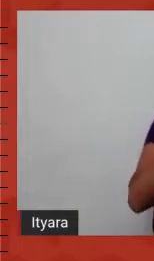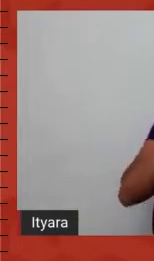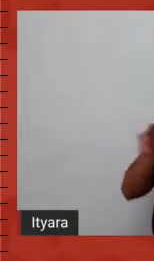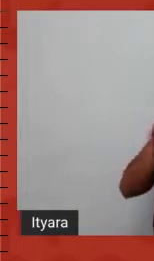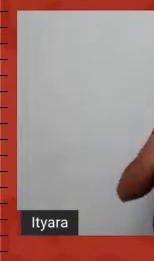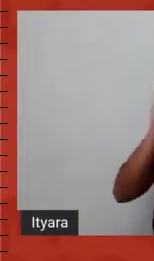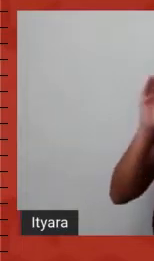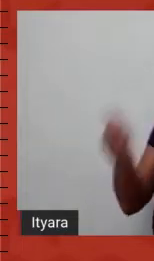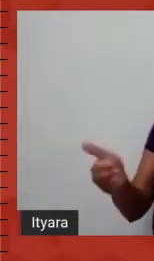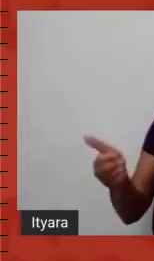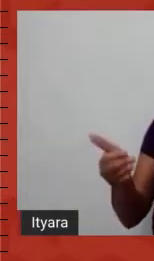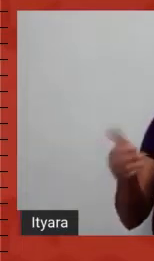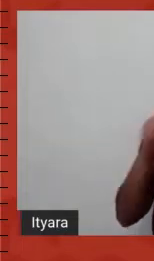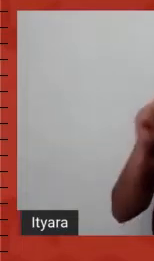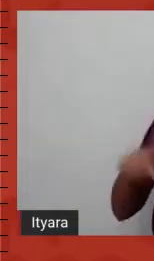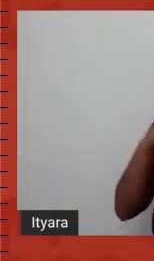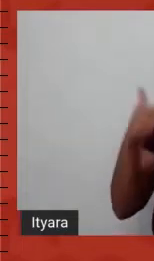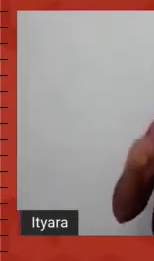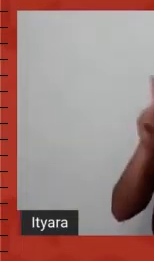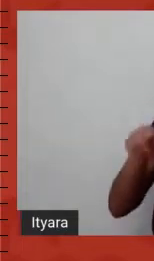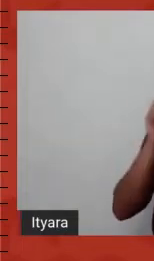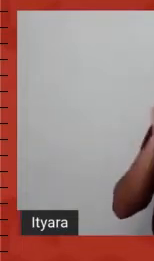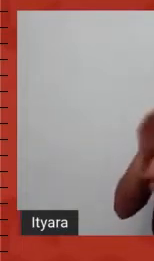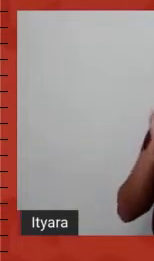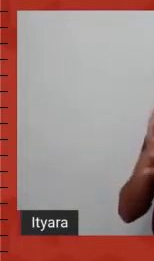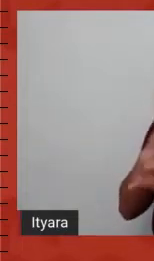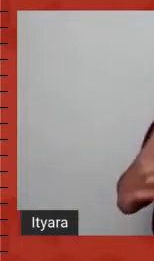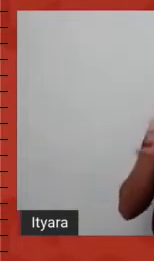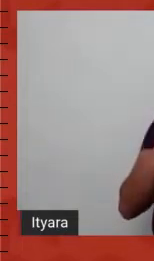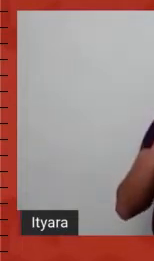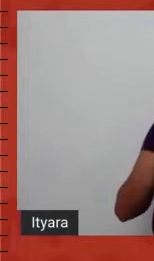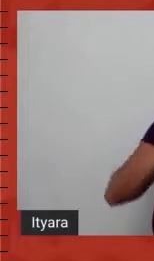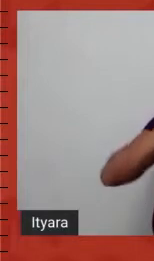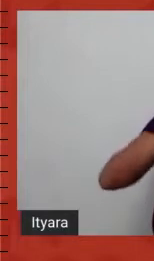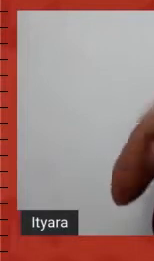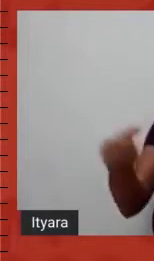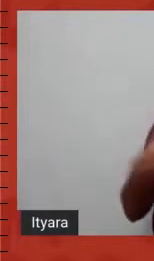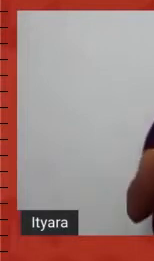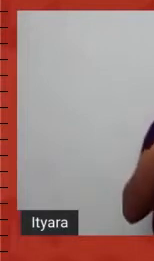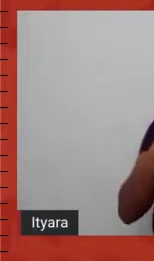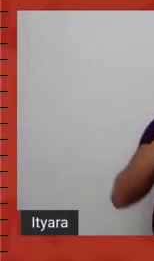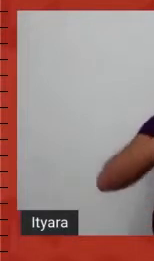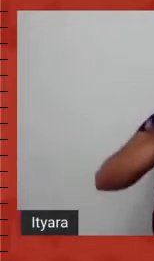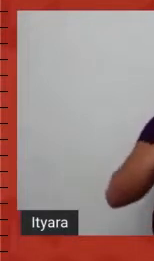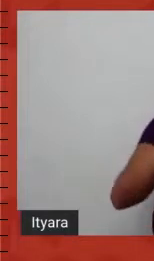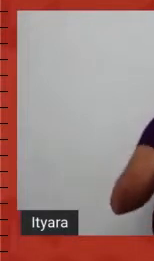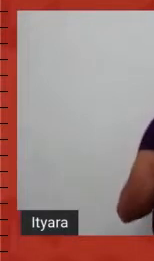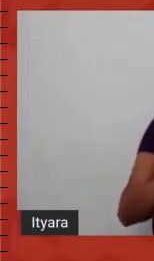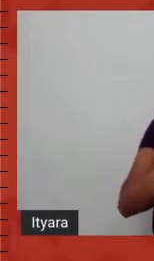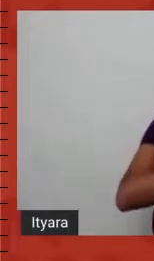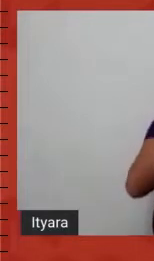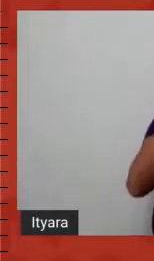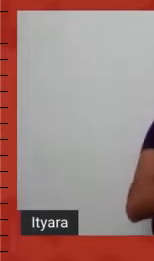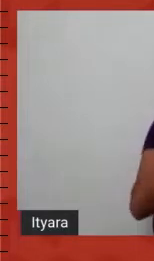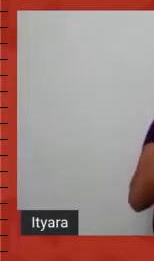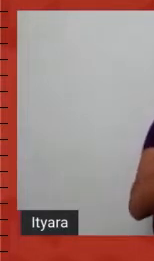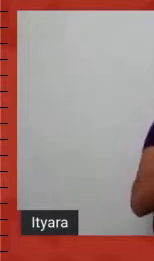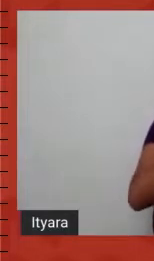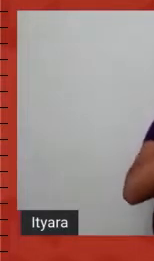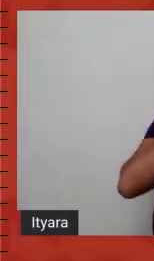investigação e atuação na educação e engenharia, inovação em educação, planejamento pedagógico em EAD, ensino